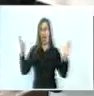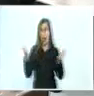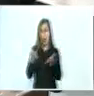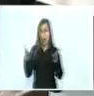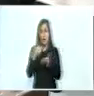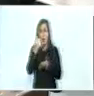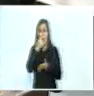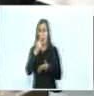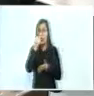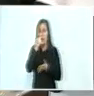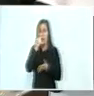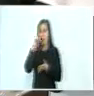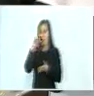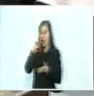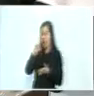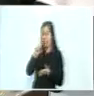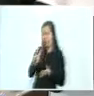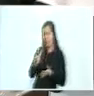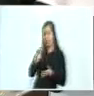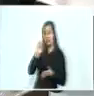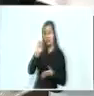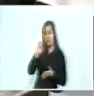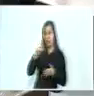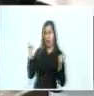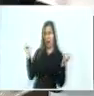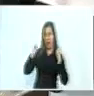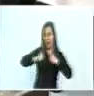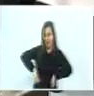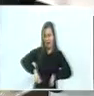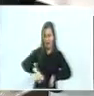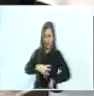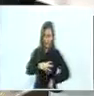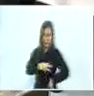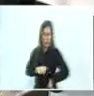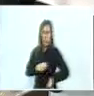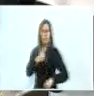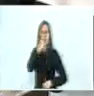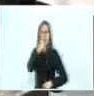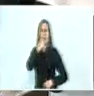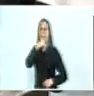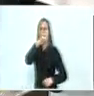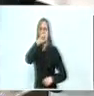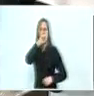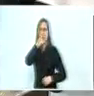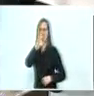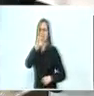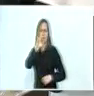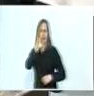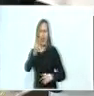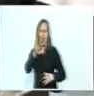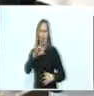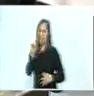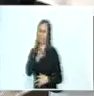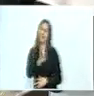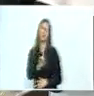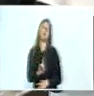seja identificada estritamente com sua capacidade materna, como se fosse seu destino,